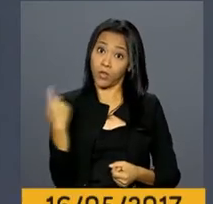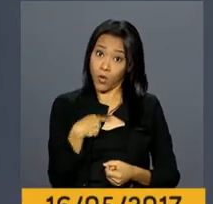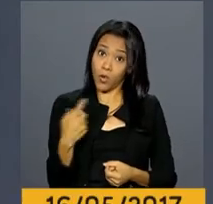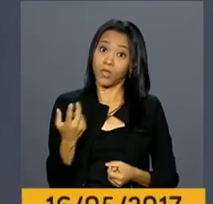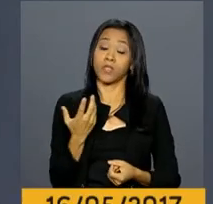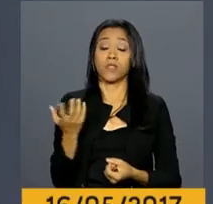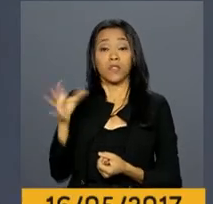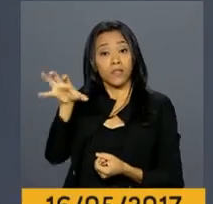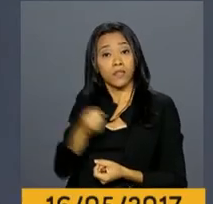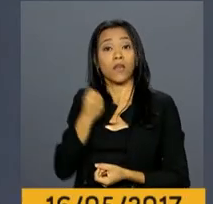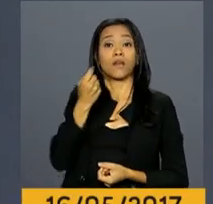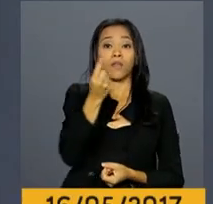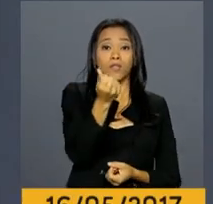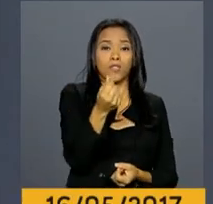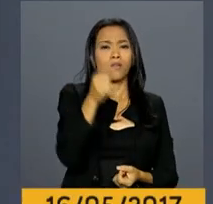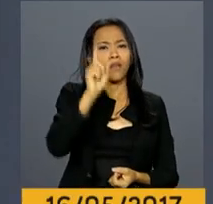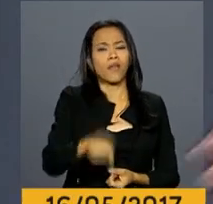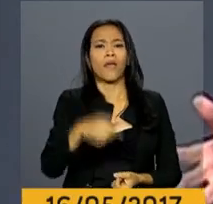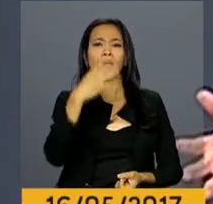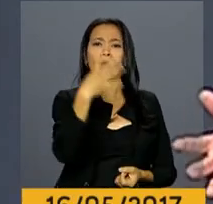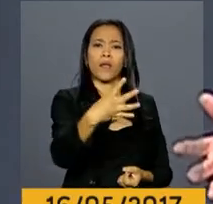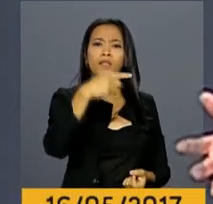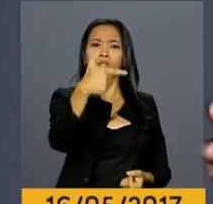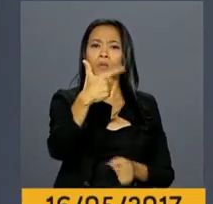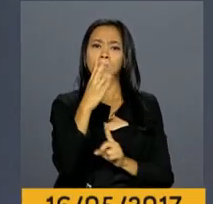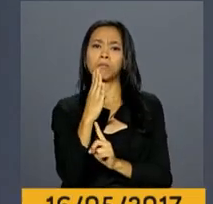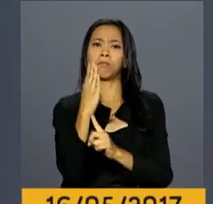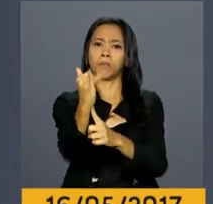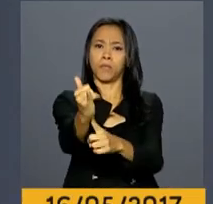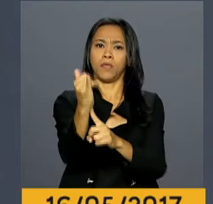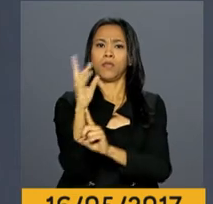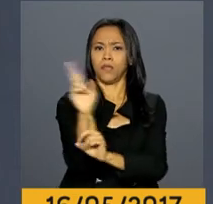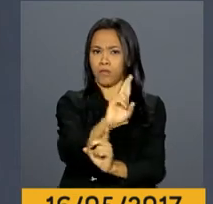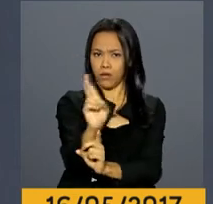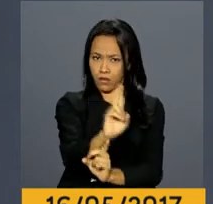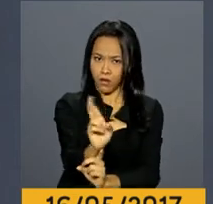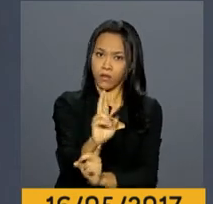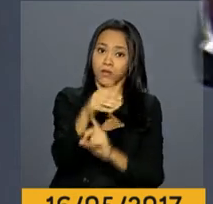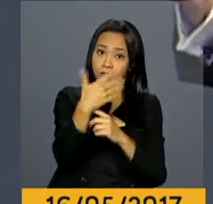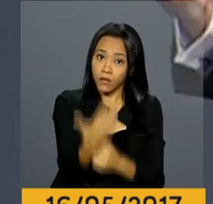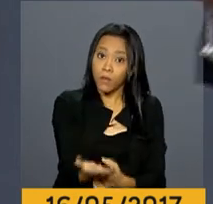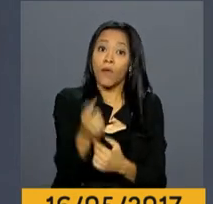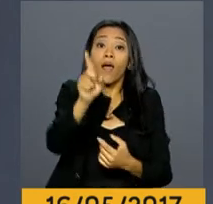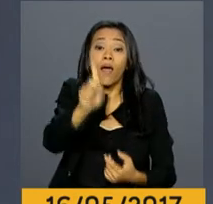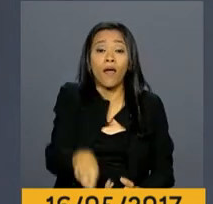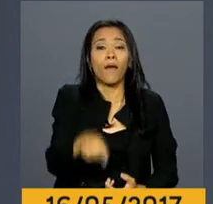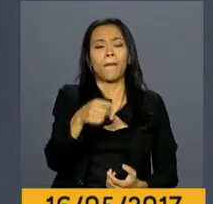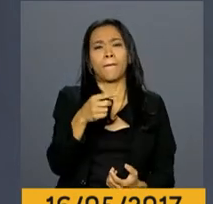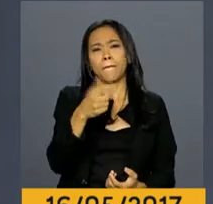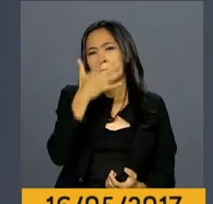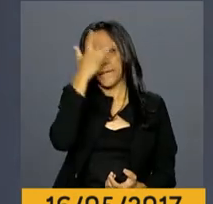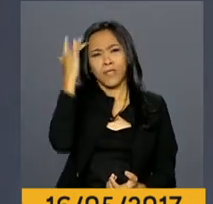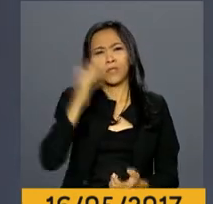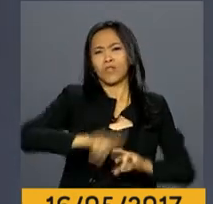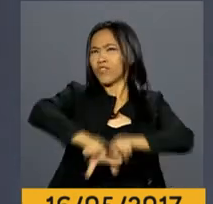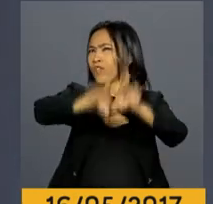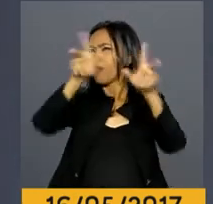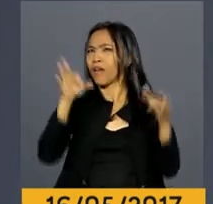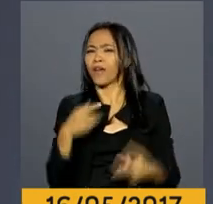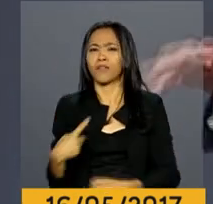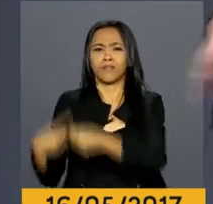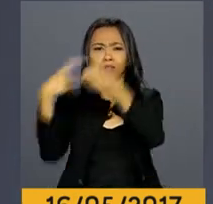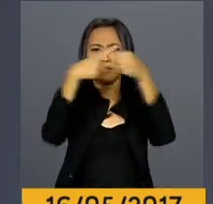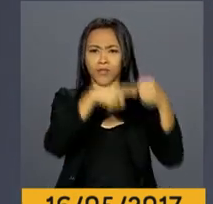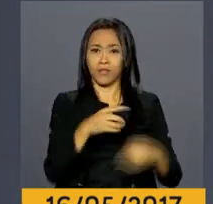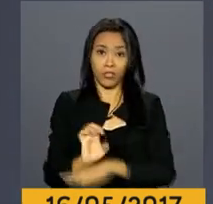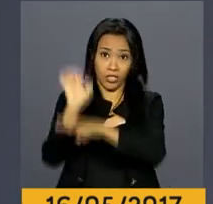que chegam a 42 bilhões de reais. São trabalhadores dos vários estados e municípios brasileiros